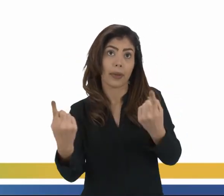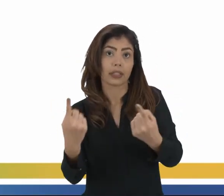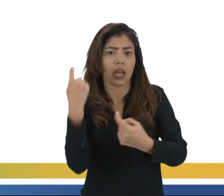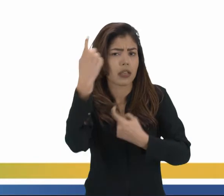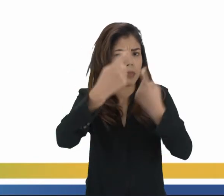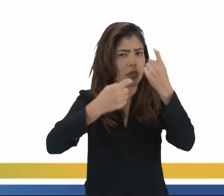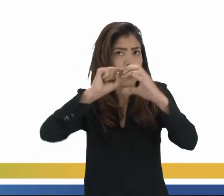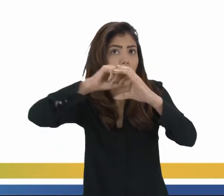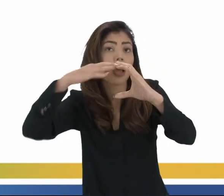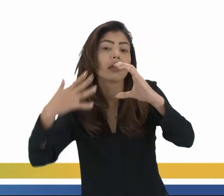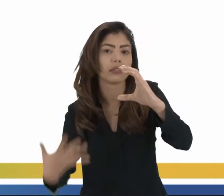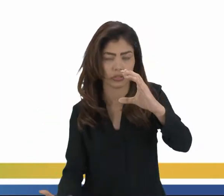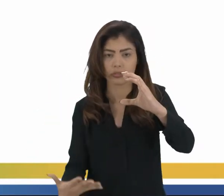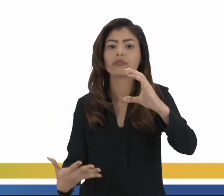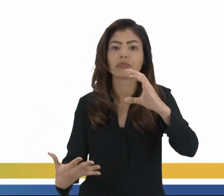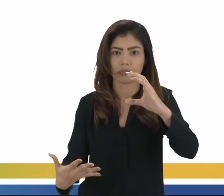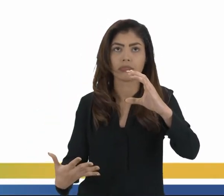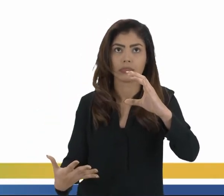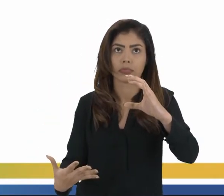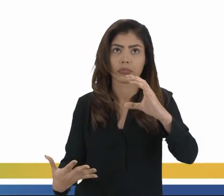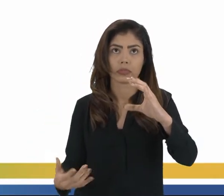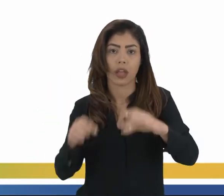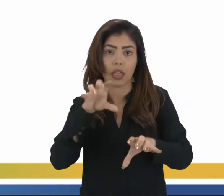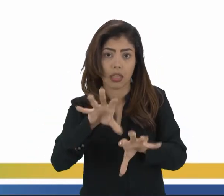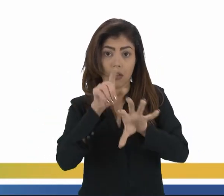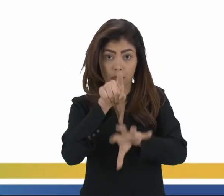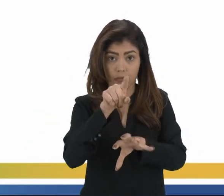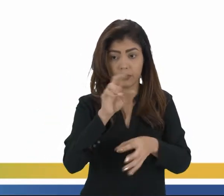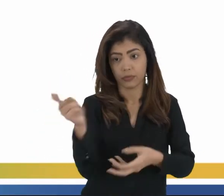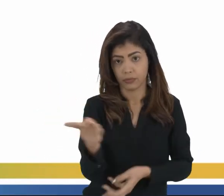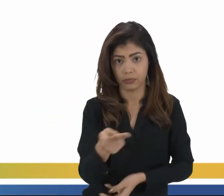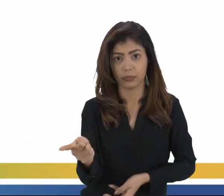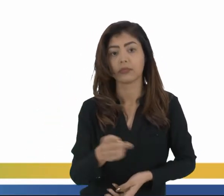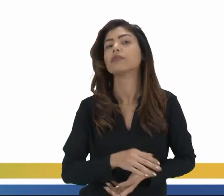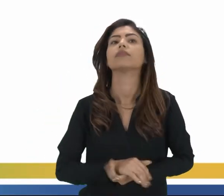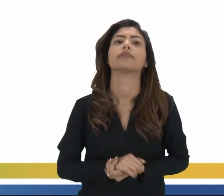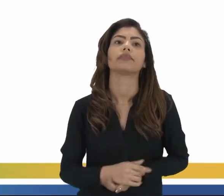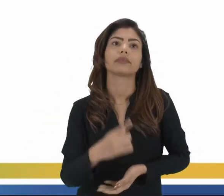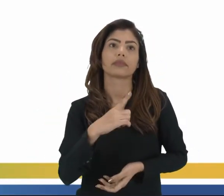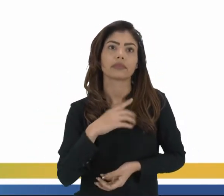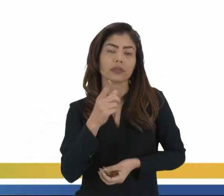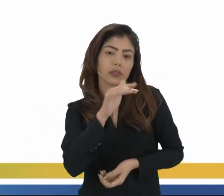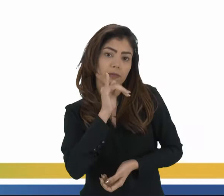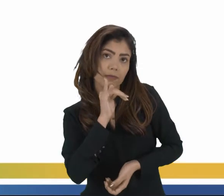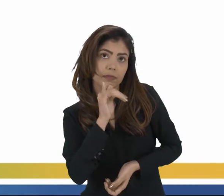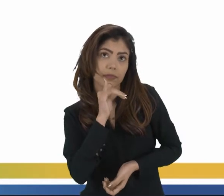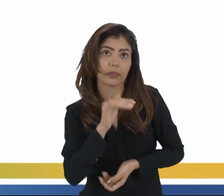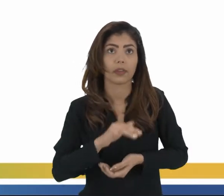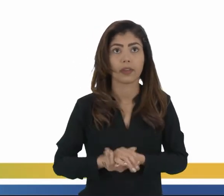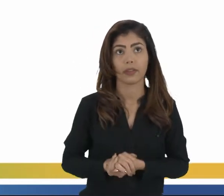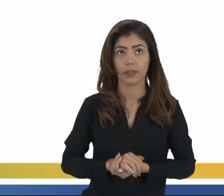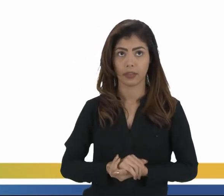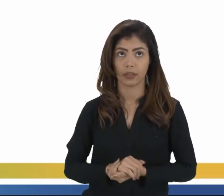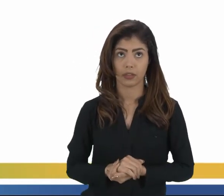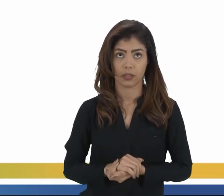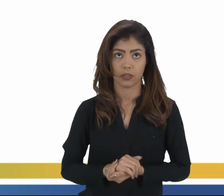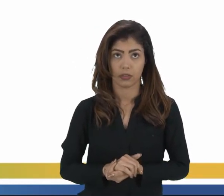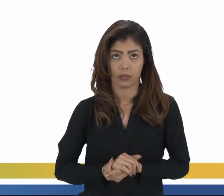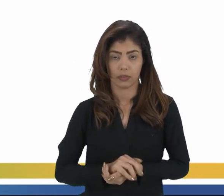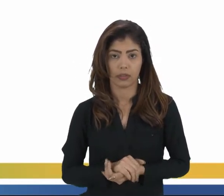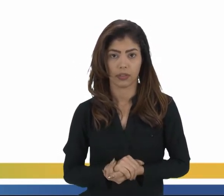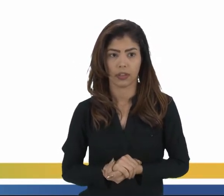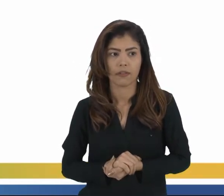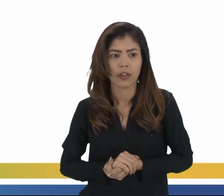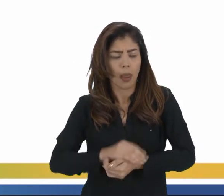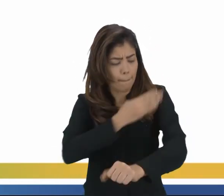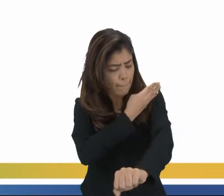mais expressiva e caracterizada de uma de elas. Temos aqui como um exemplo a frase blanca